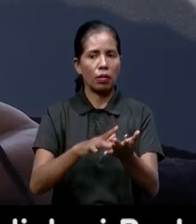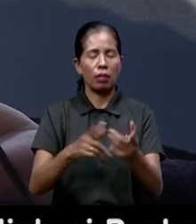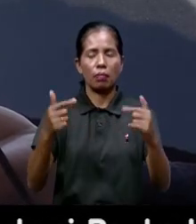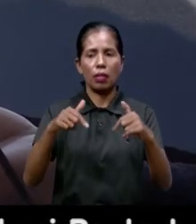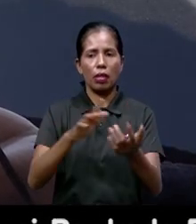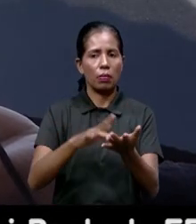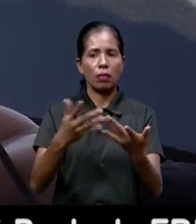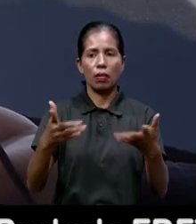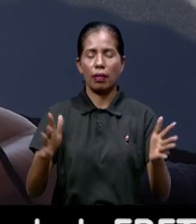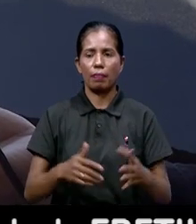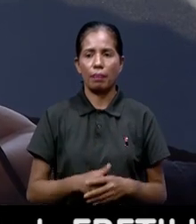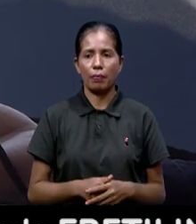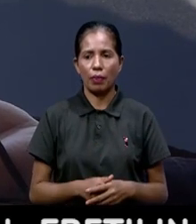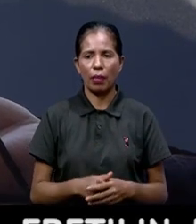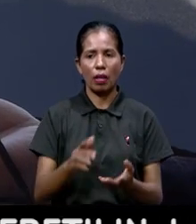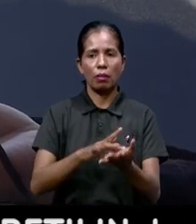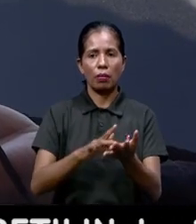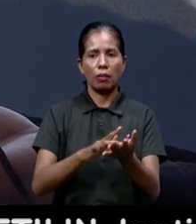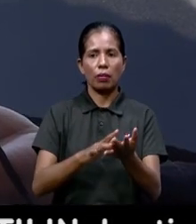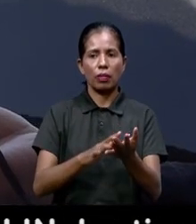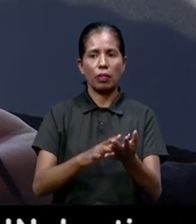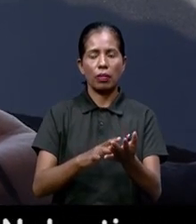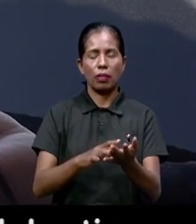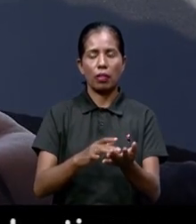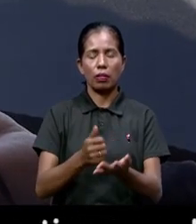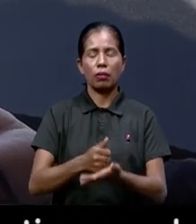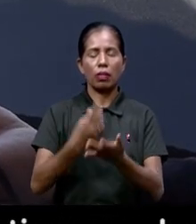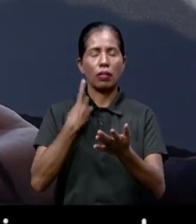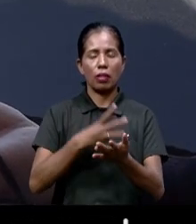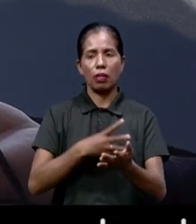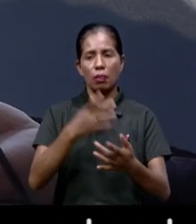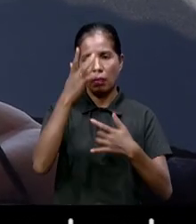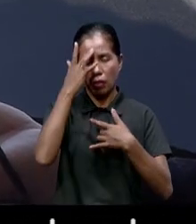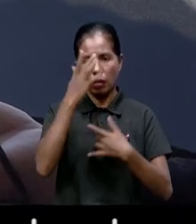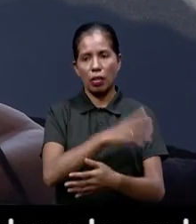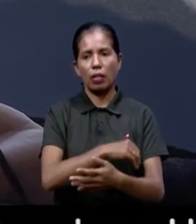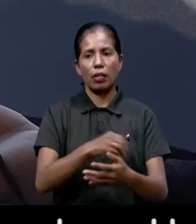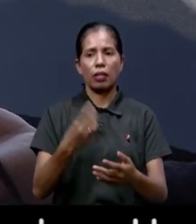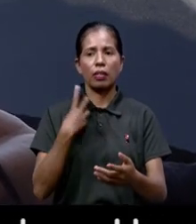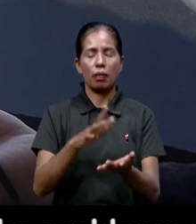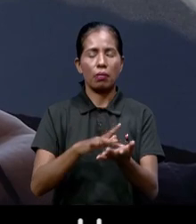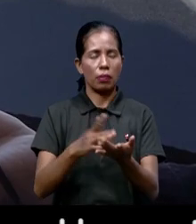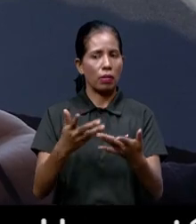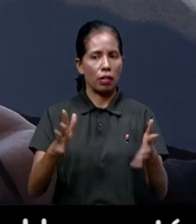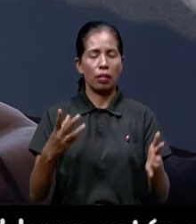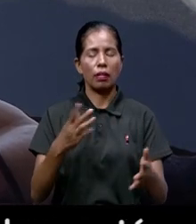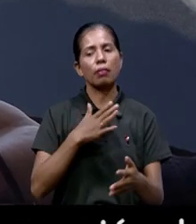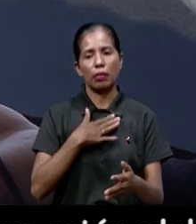iya. Aimoruk kita nebe makuran itu nemoras, mas aimoruk kita nebe atau pasien itu nemoras, itu mai aimoruk lah ya pasien